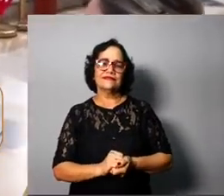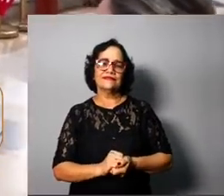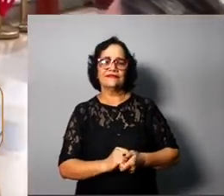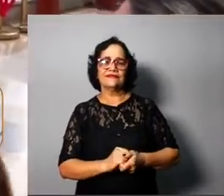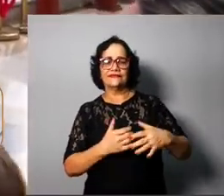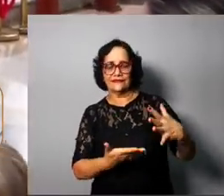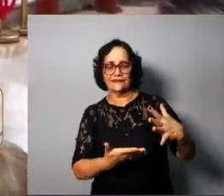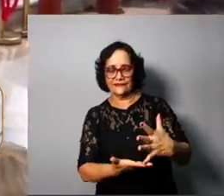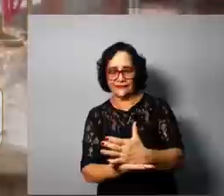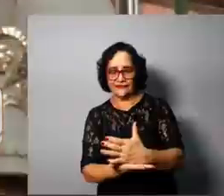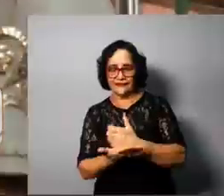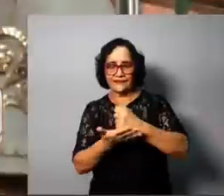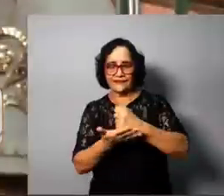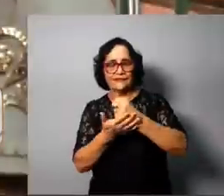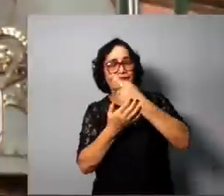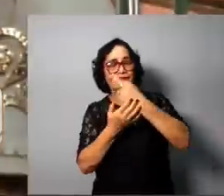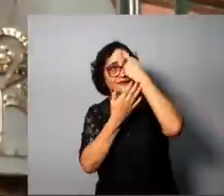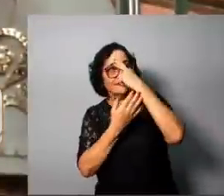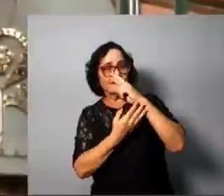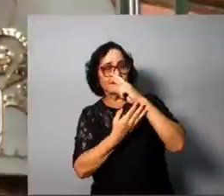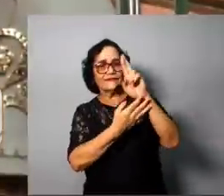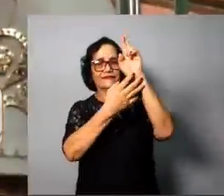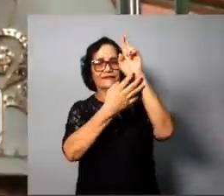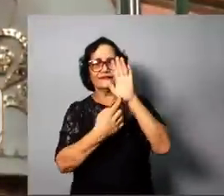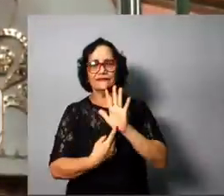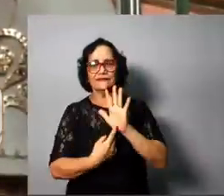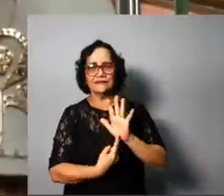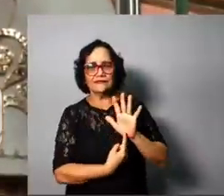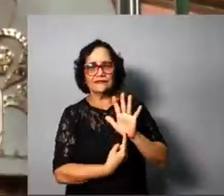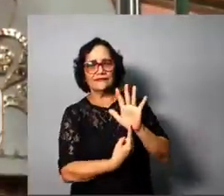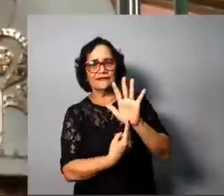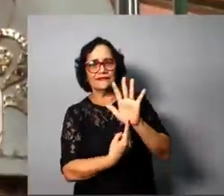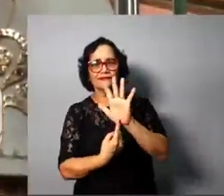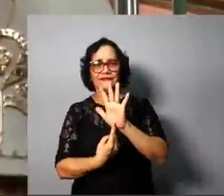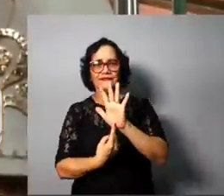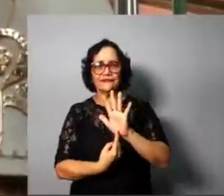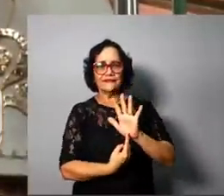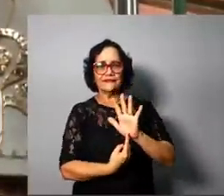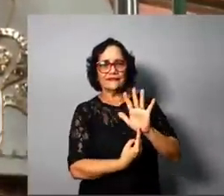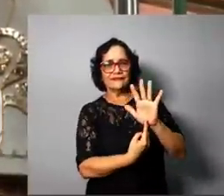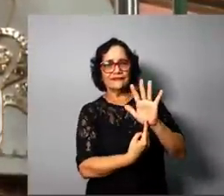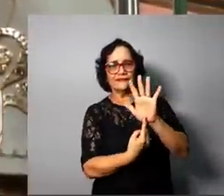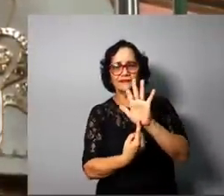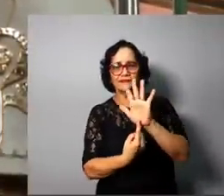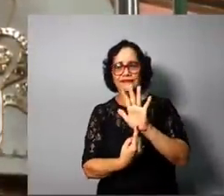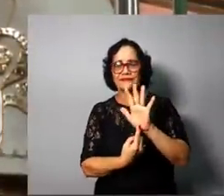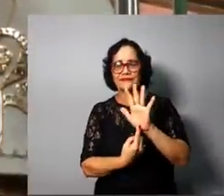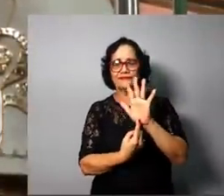salvação. O Senhor fez conhecer a